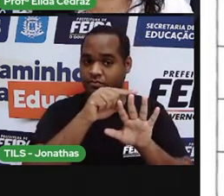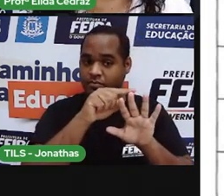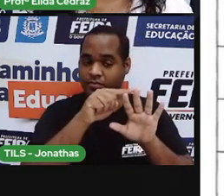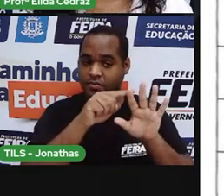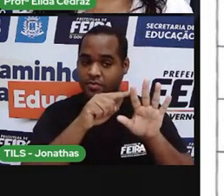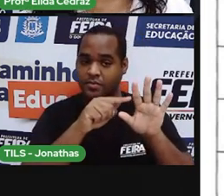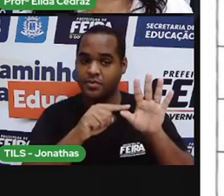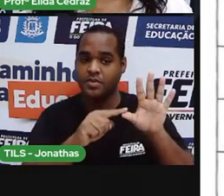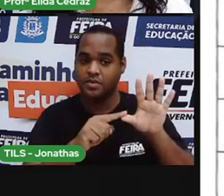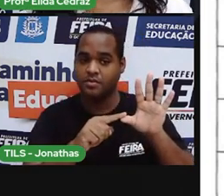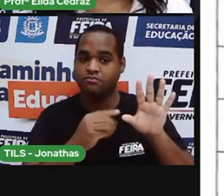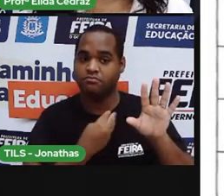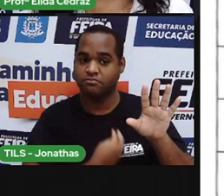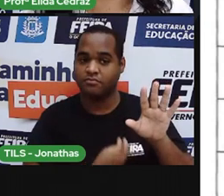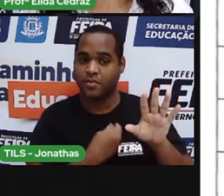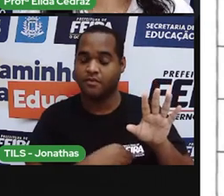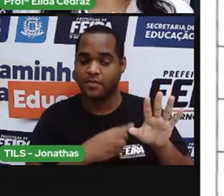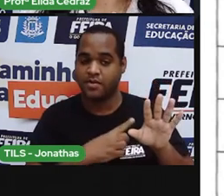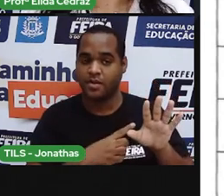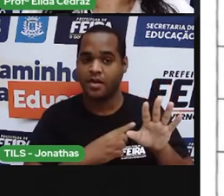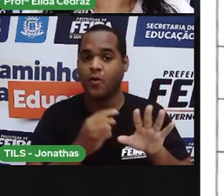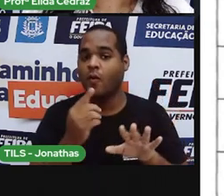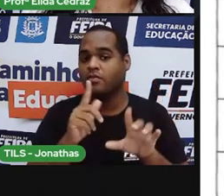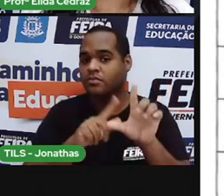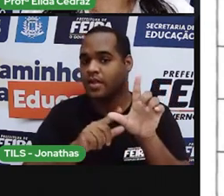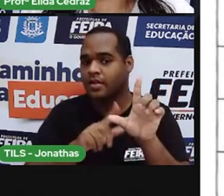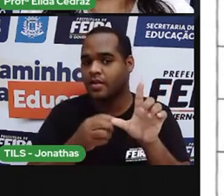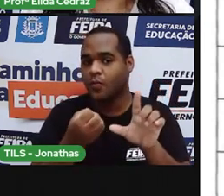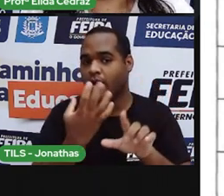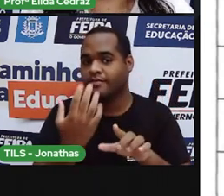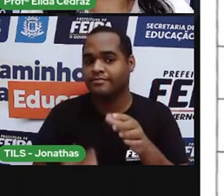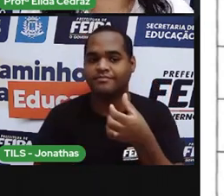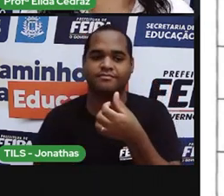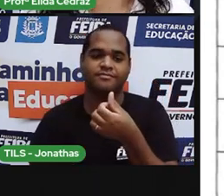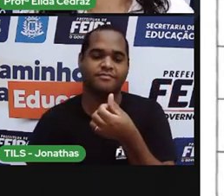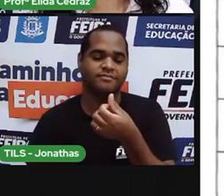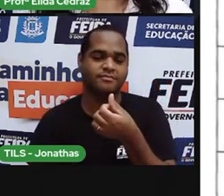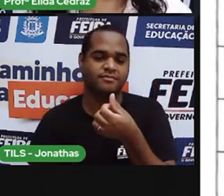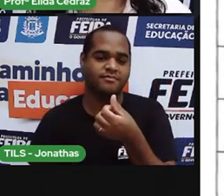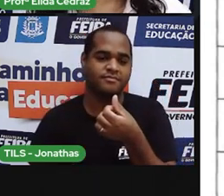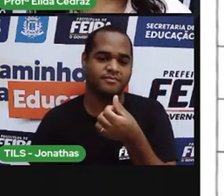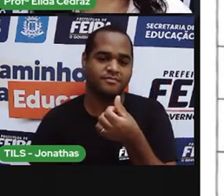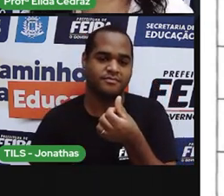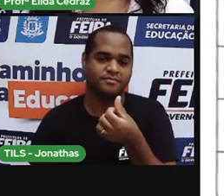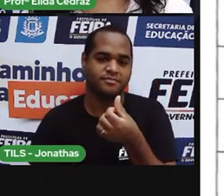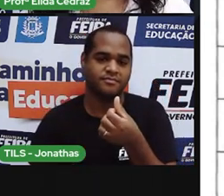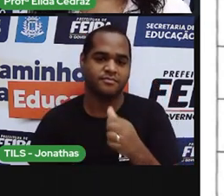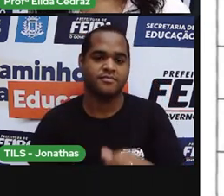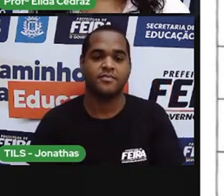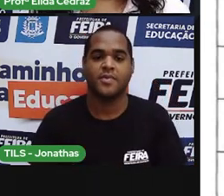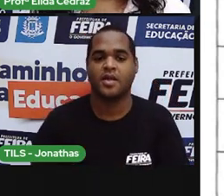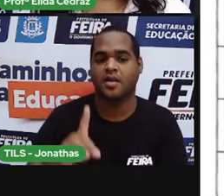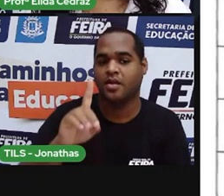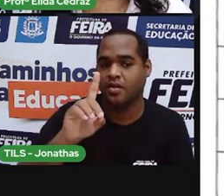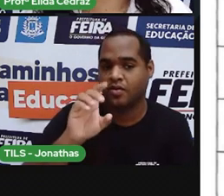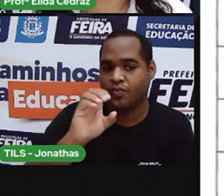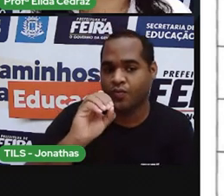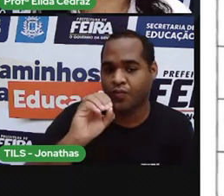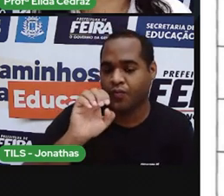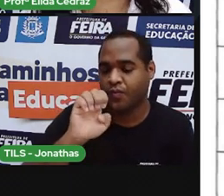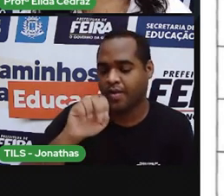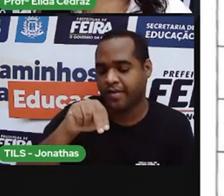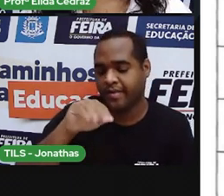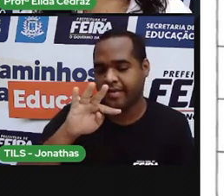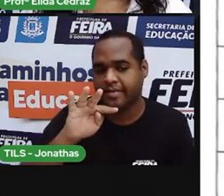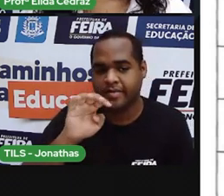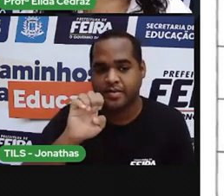em ferido. Isso, seis letrinhas. A palavra doente. Fala